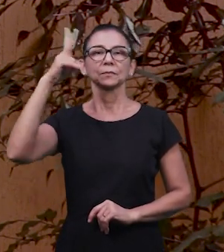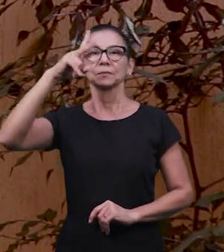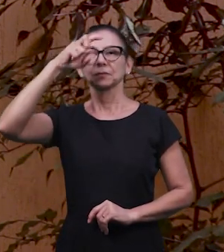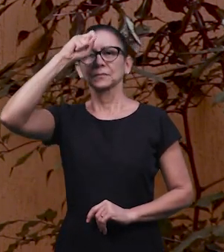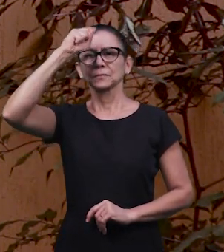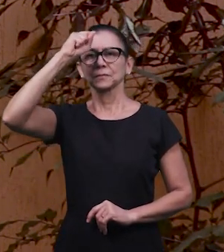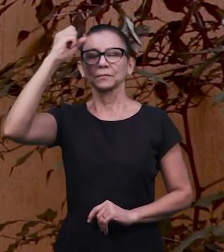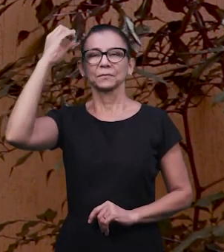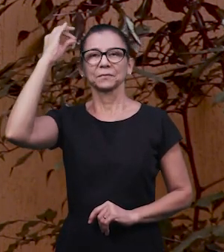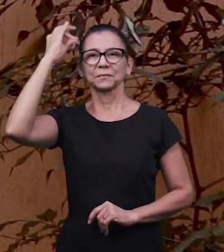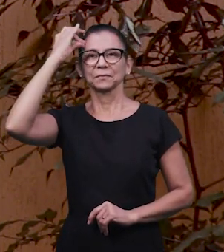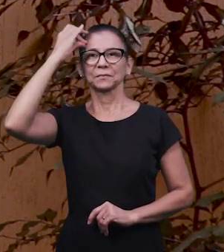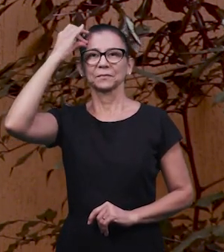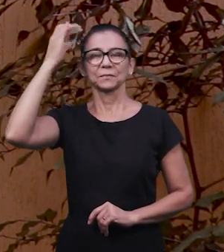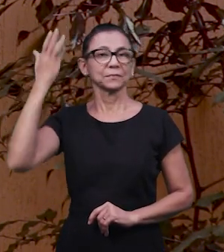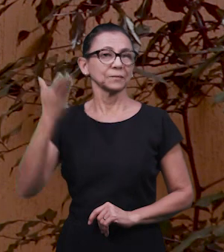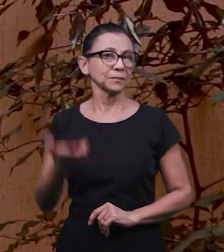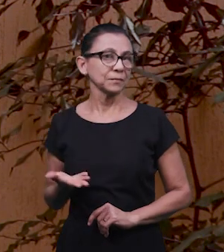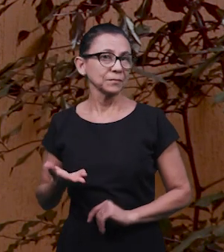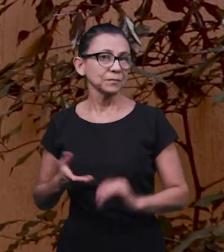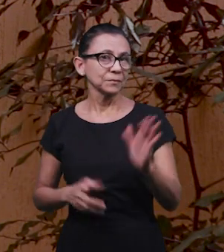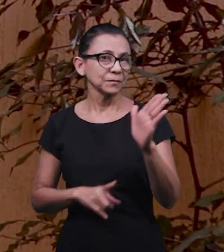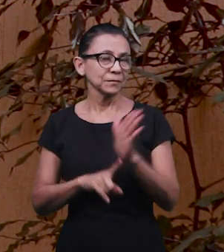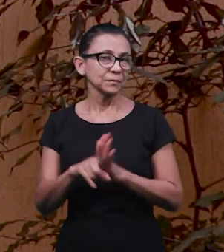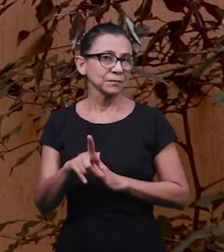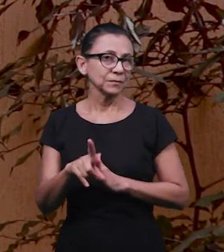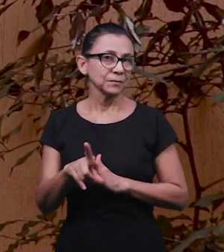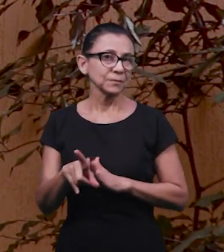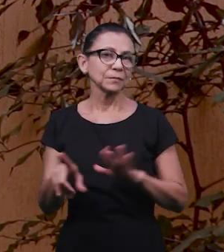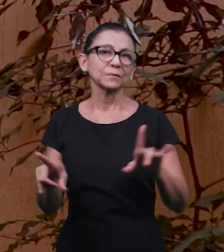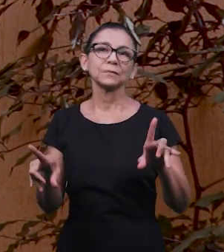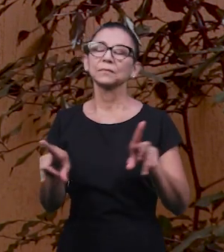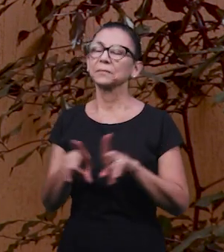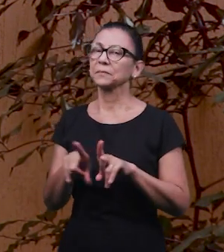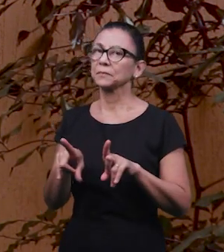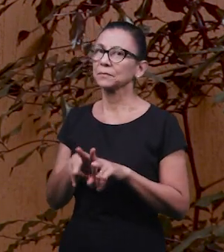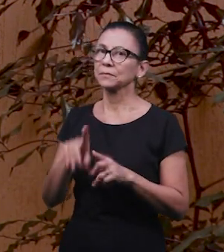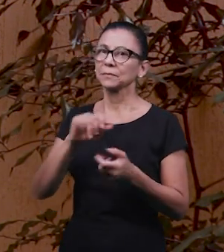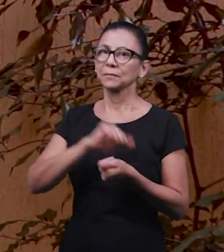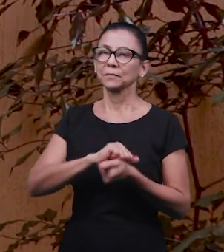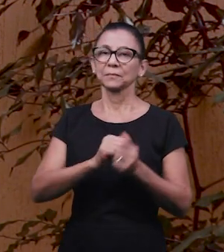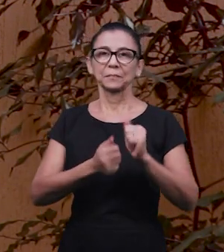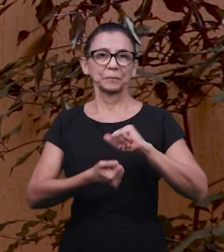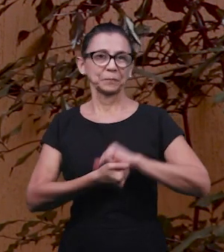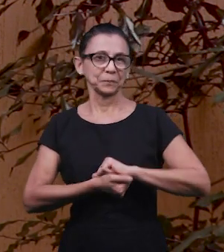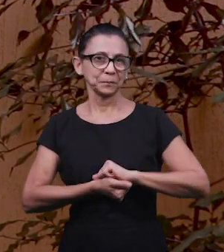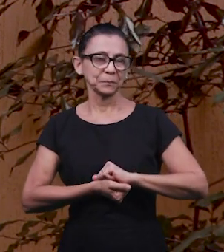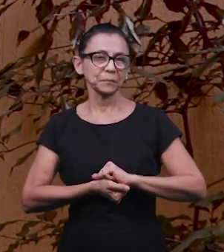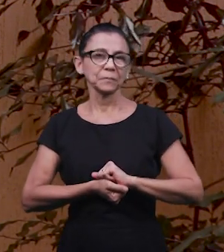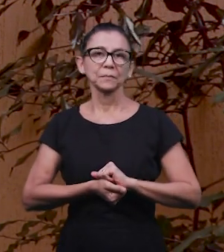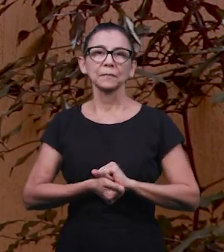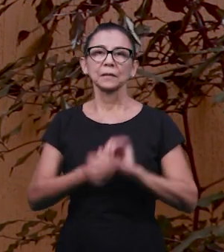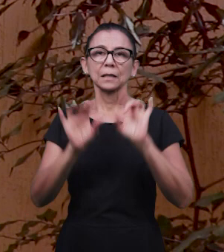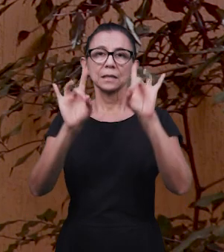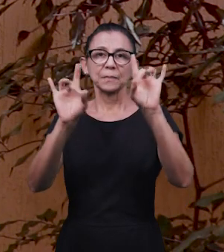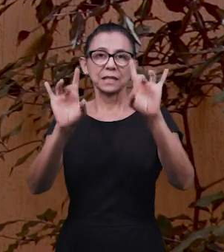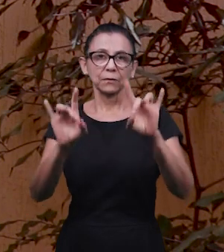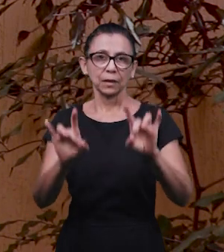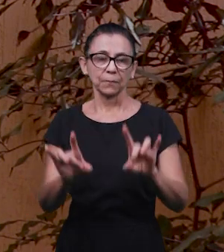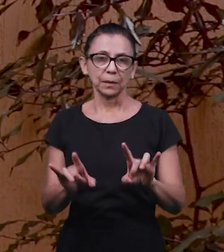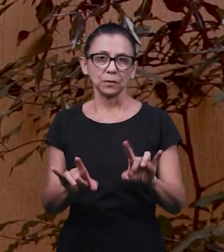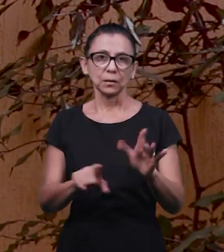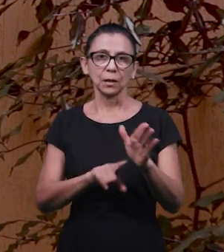sejam ouvintes e obedientes, que elas digam sim à voz do Senhor. Assim as